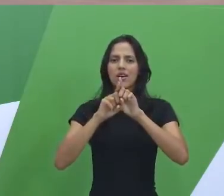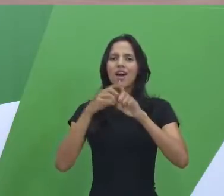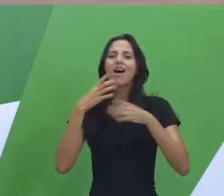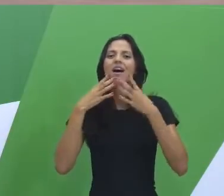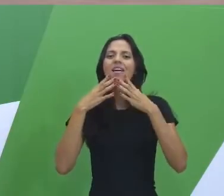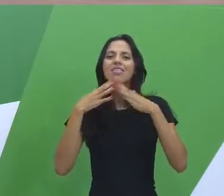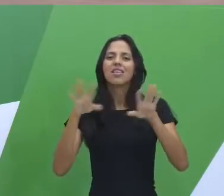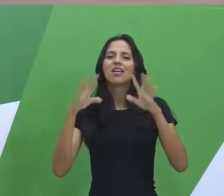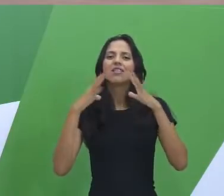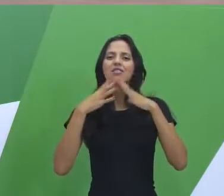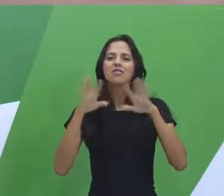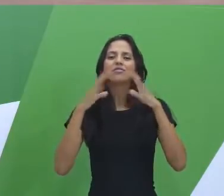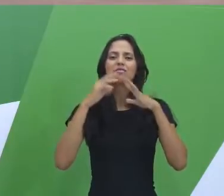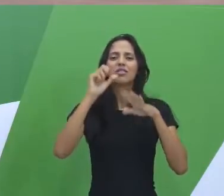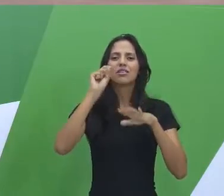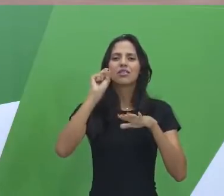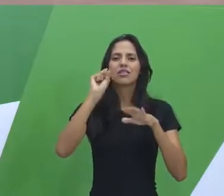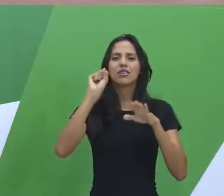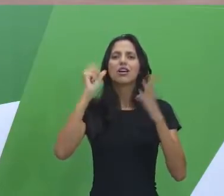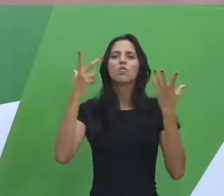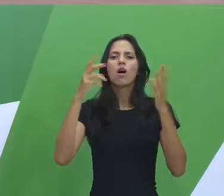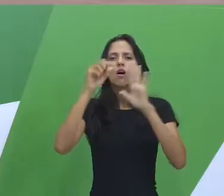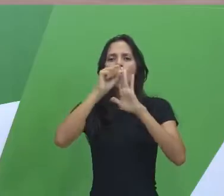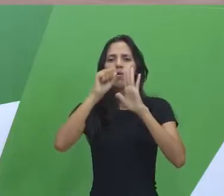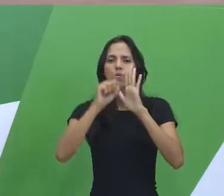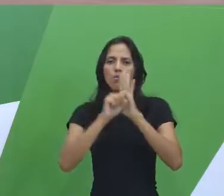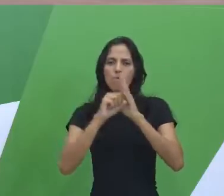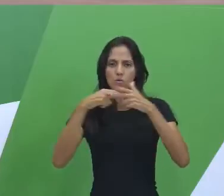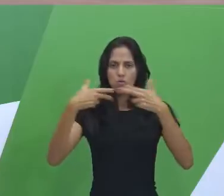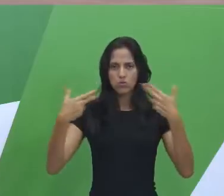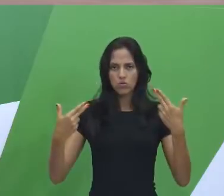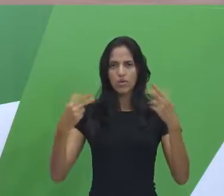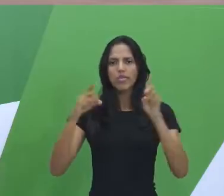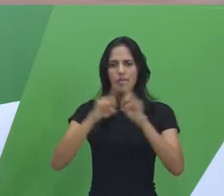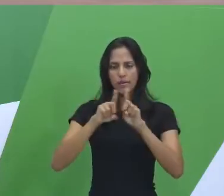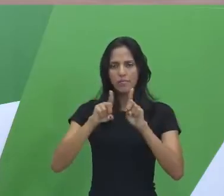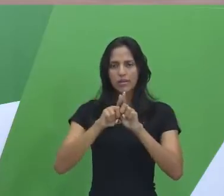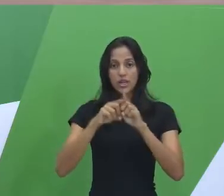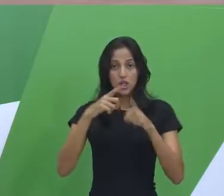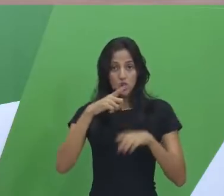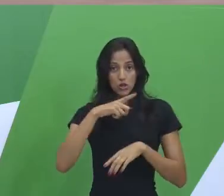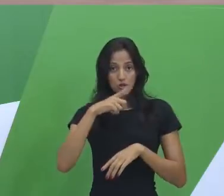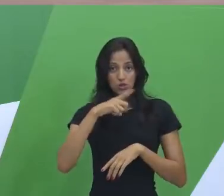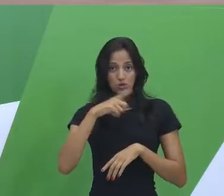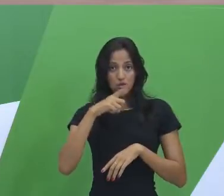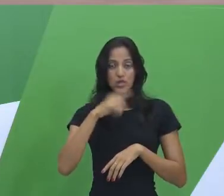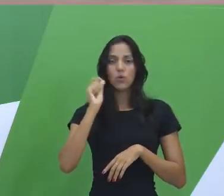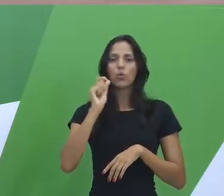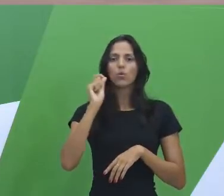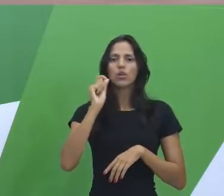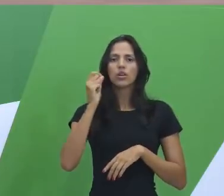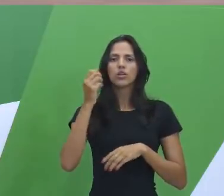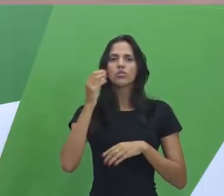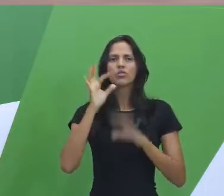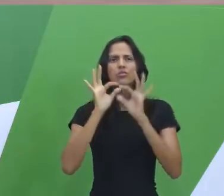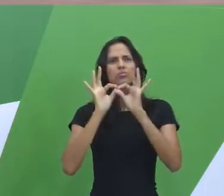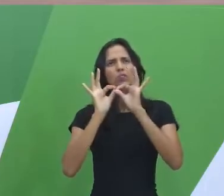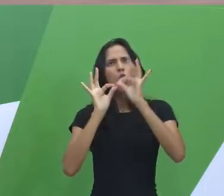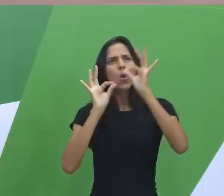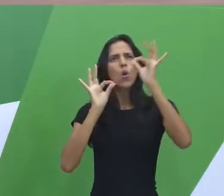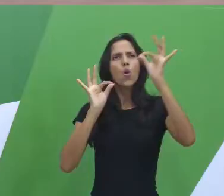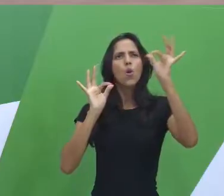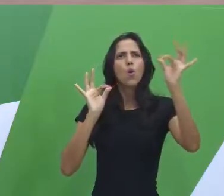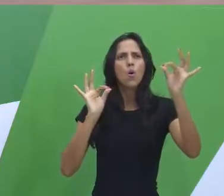naturais. Que simbologia era essa? Que símbolos naturais era esse? Nós tínhamos, primeiramente, o olhar do distante,